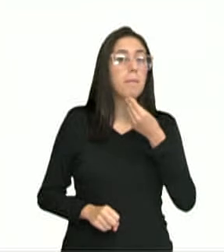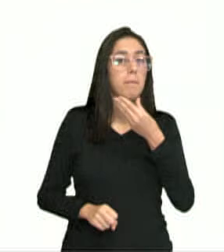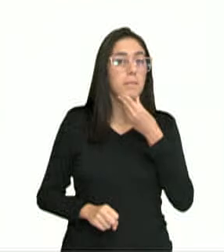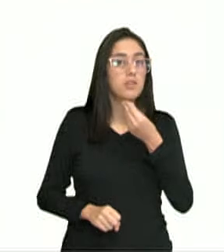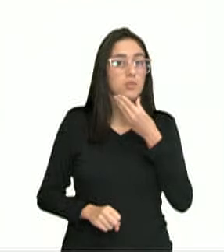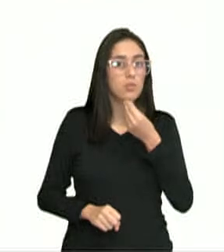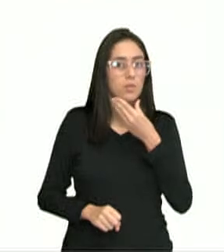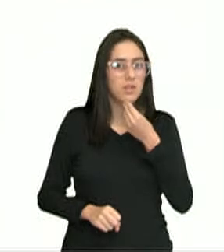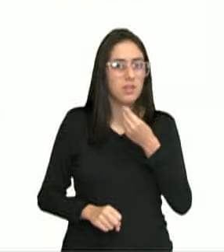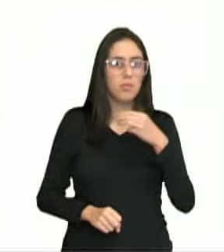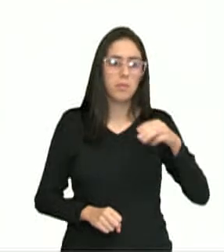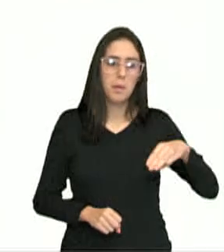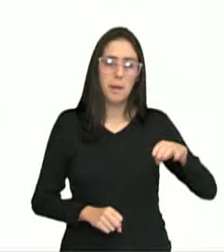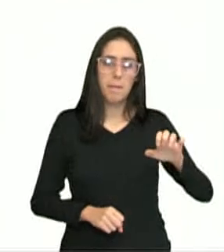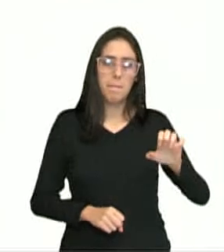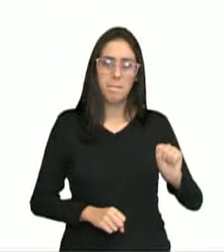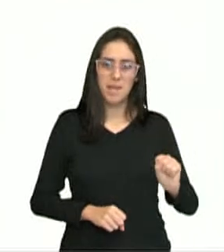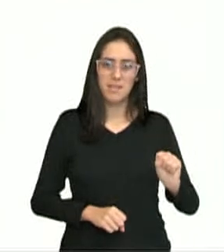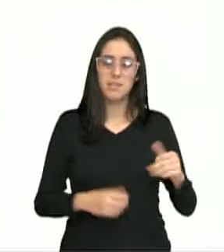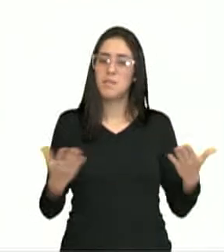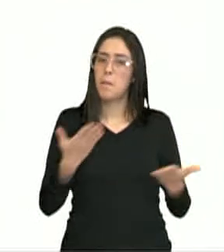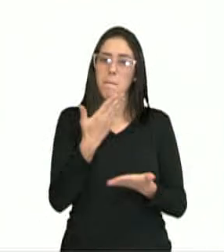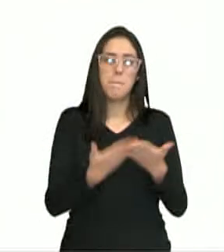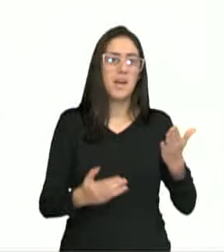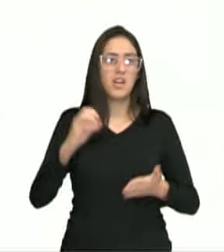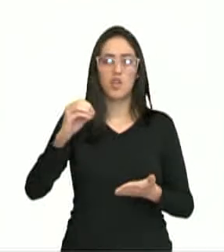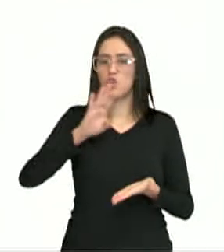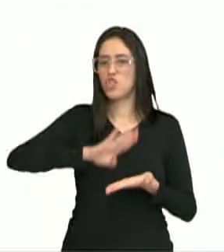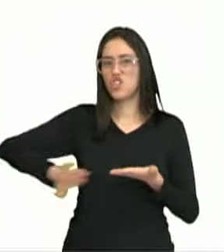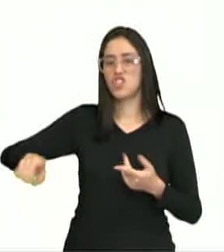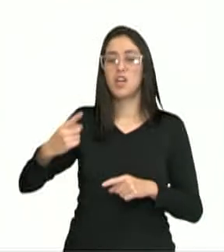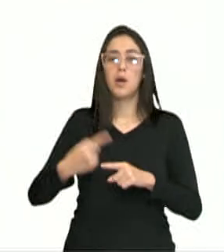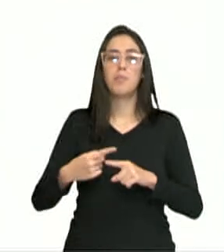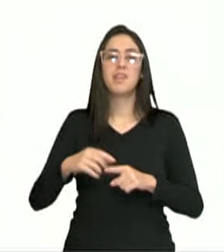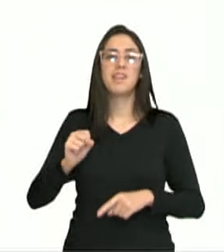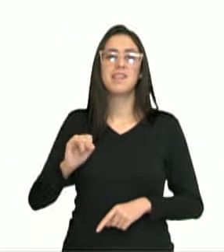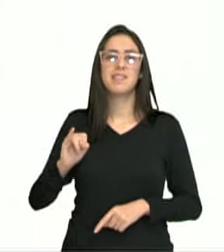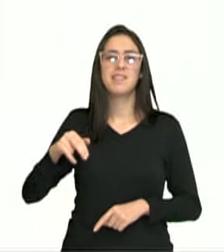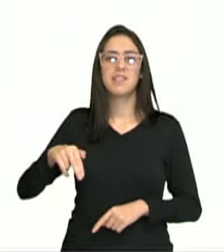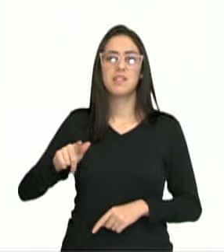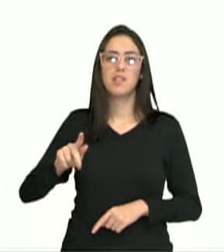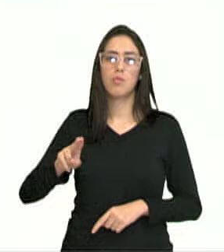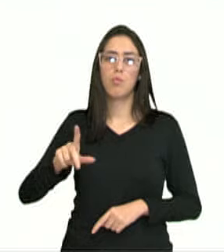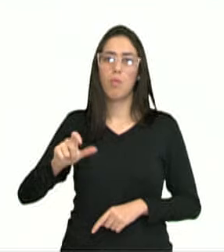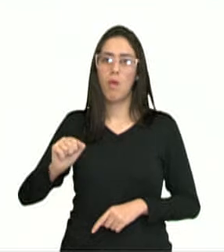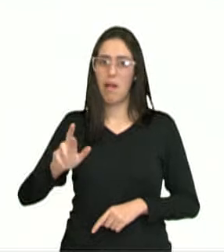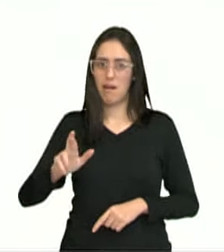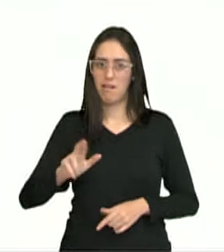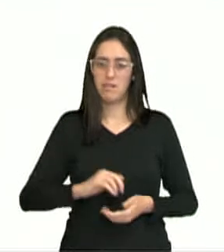mês, perdeu o O, justamente porque ele está adiante, tá?